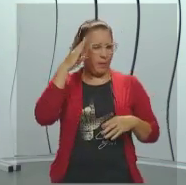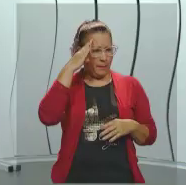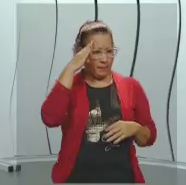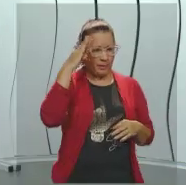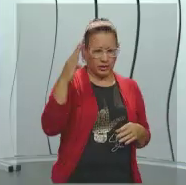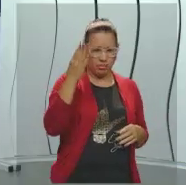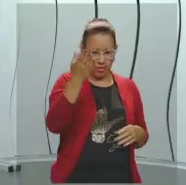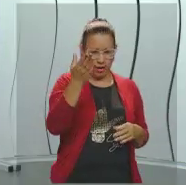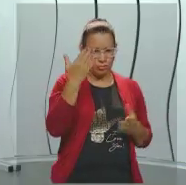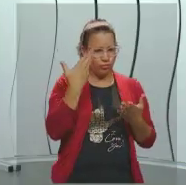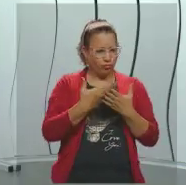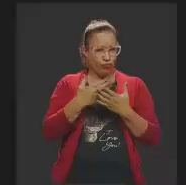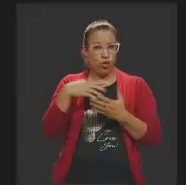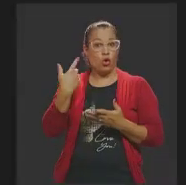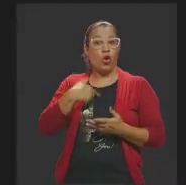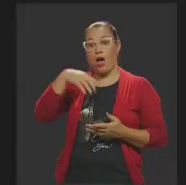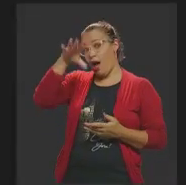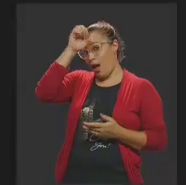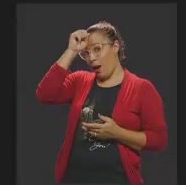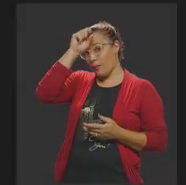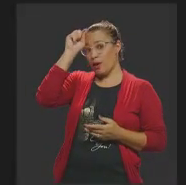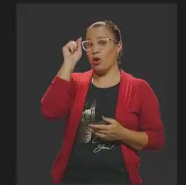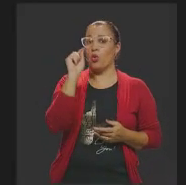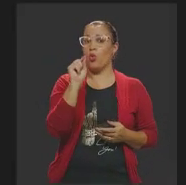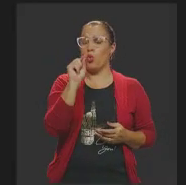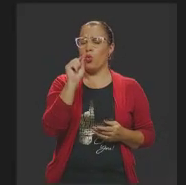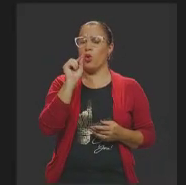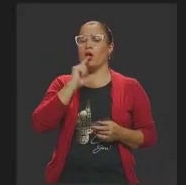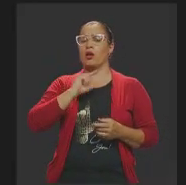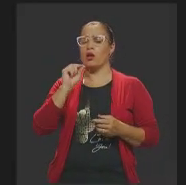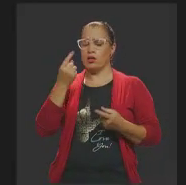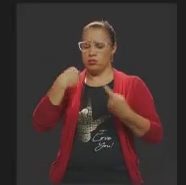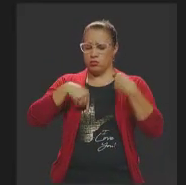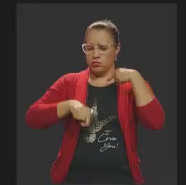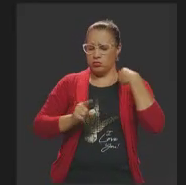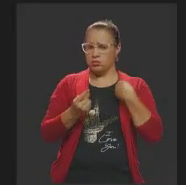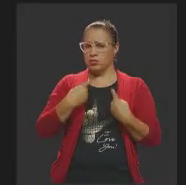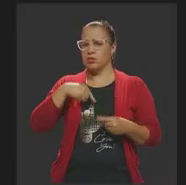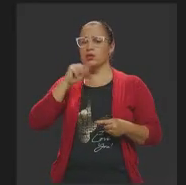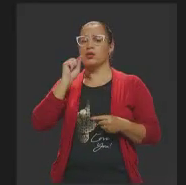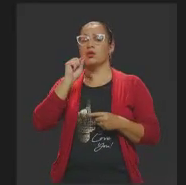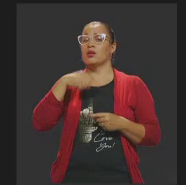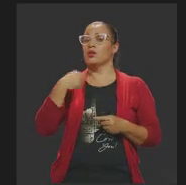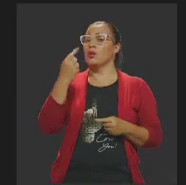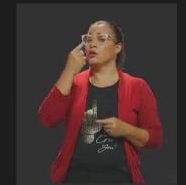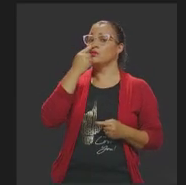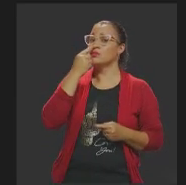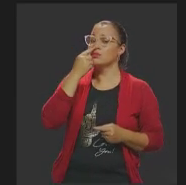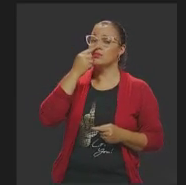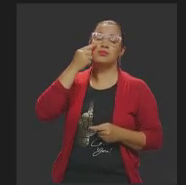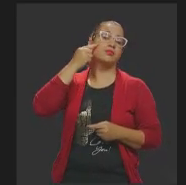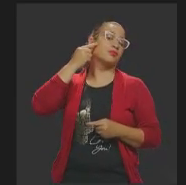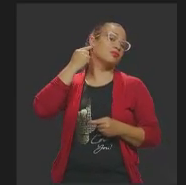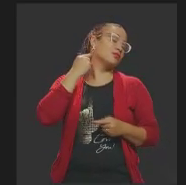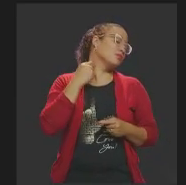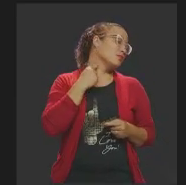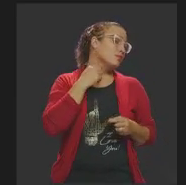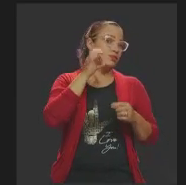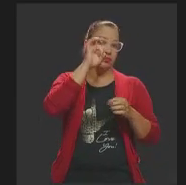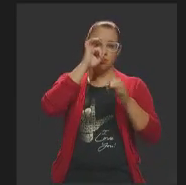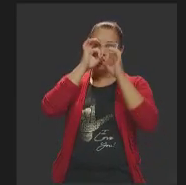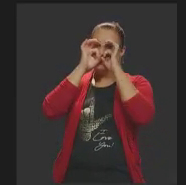aula. Nós vimos os componentes do sistema respiratório: fossas nasais, faringe,